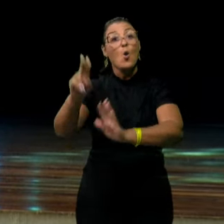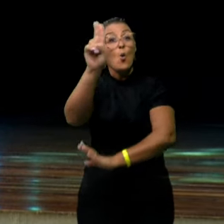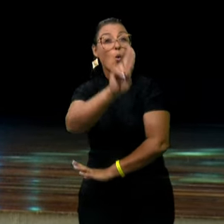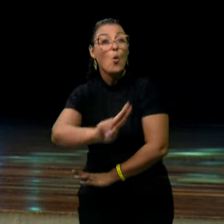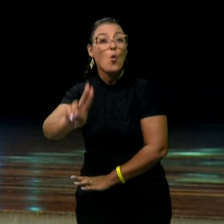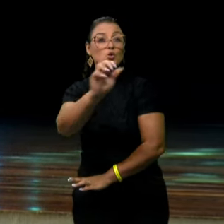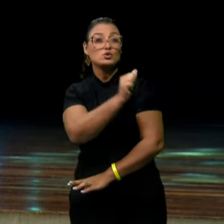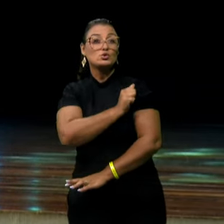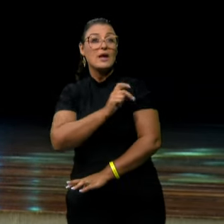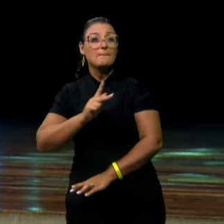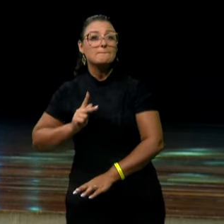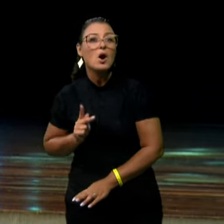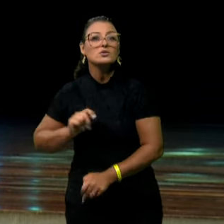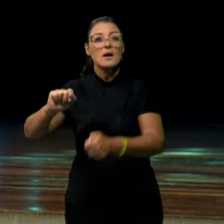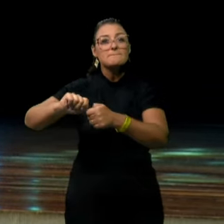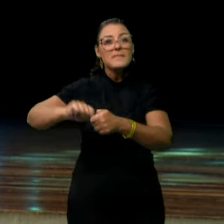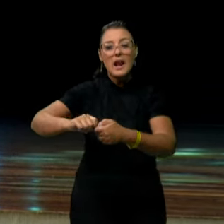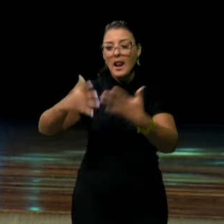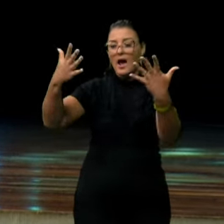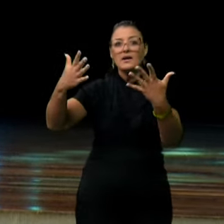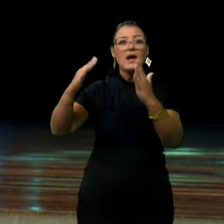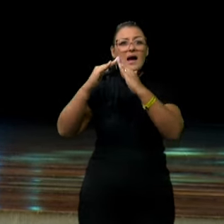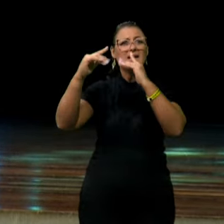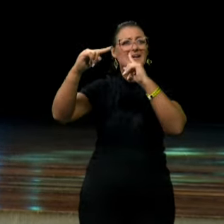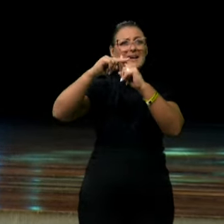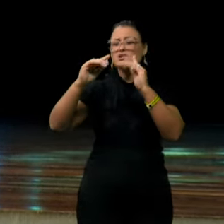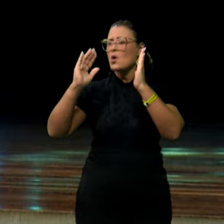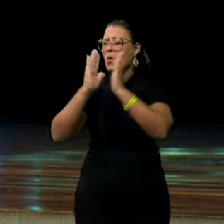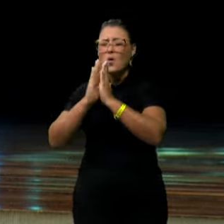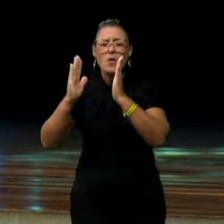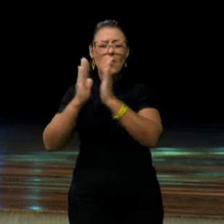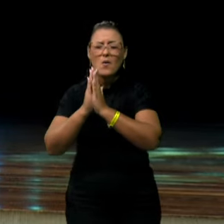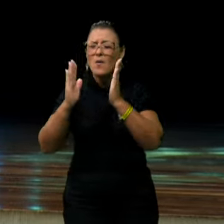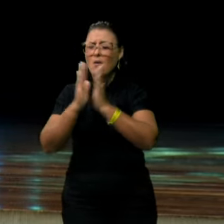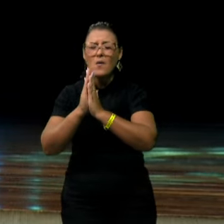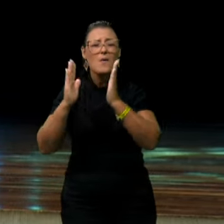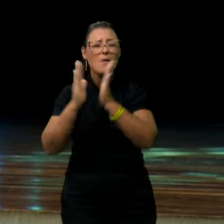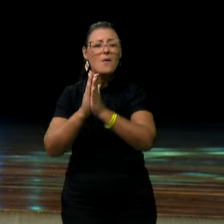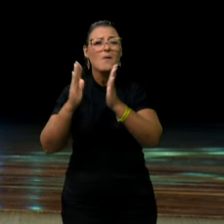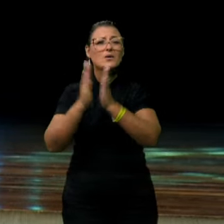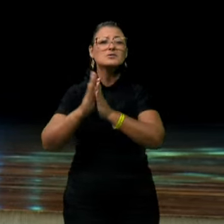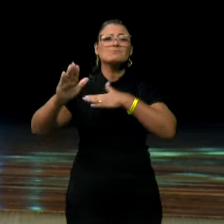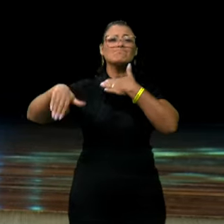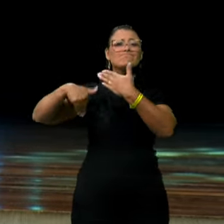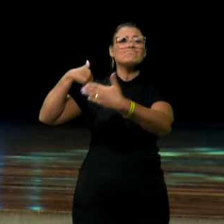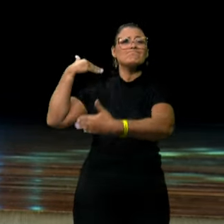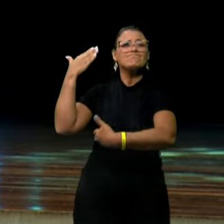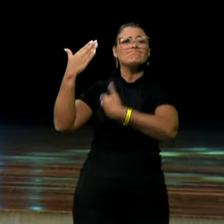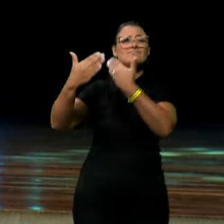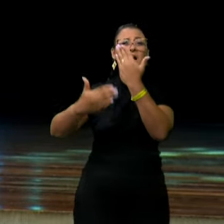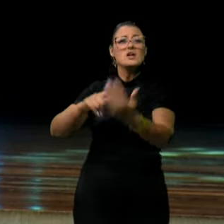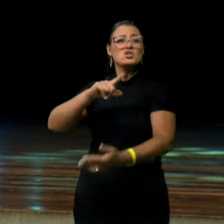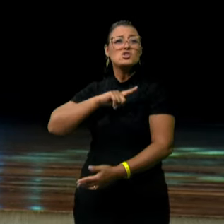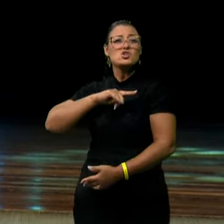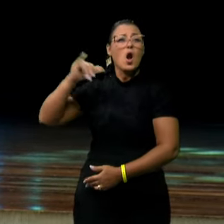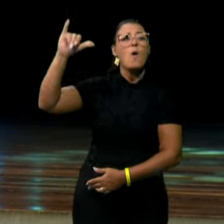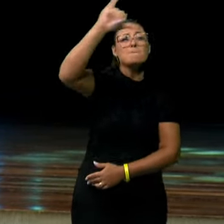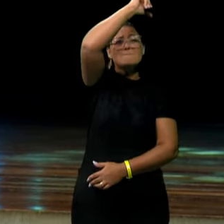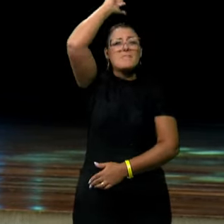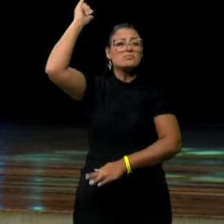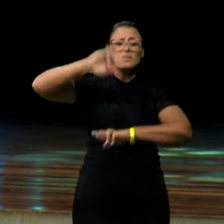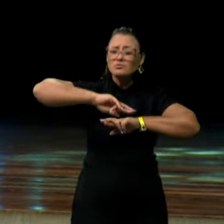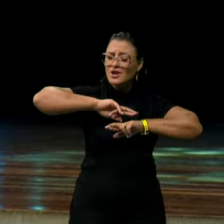Apóstolos diz a bíblia que a igreja orava se a igreja geral vai ser combustível Esse óleo Esse é unção para